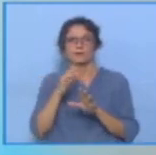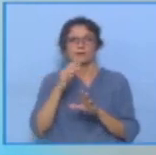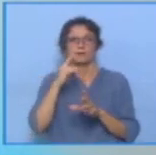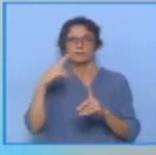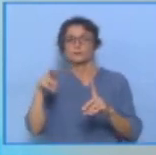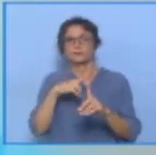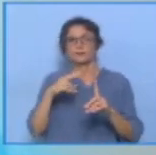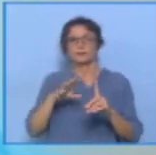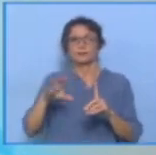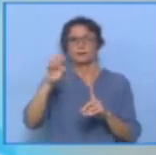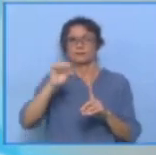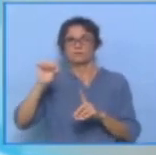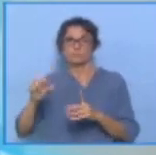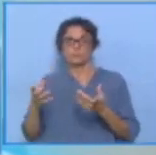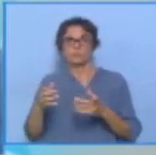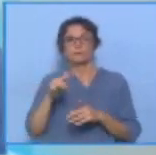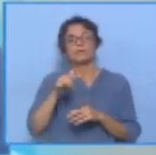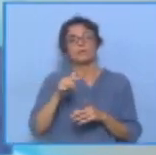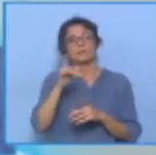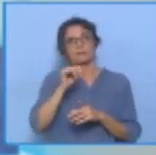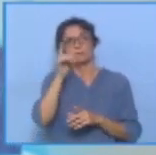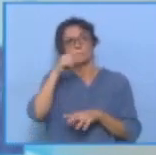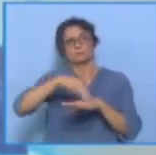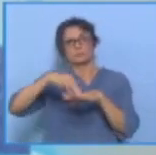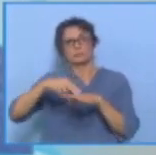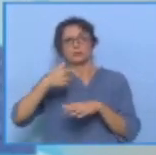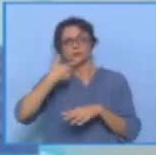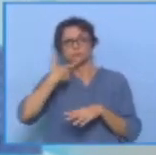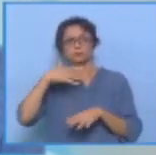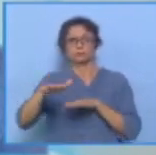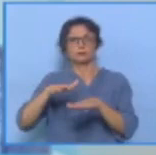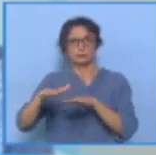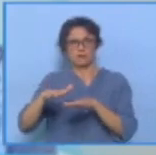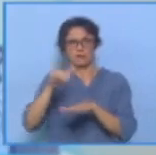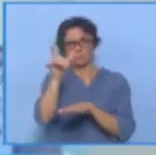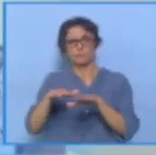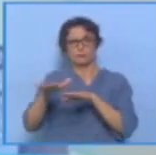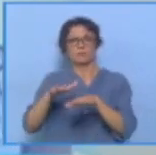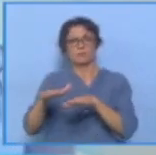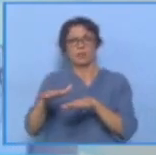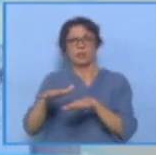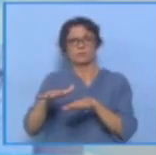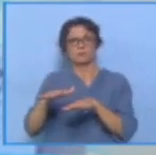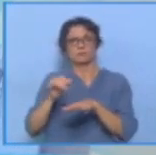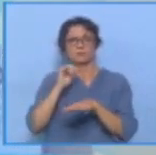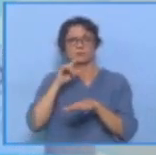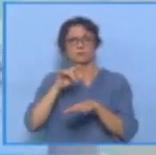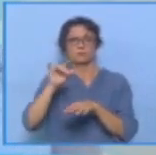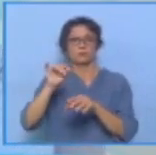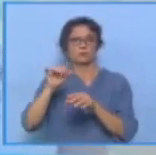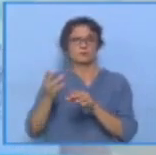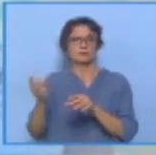muito grande de italianos, que é tradicional e histórica. Vamos ter 22 italianos nos potenciais eleitores do próximo